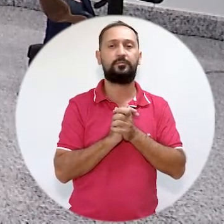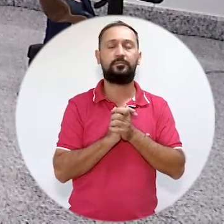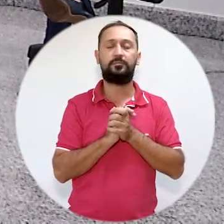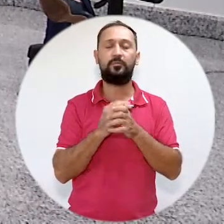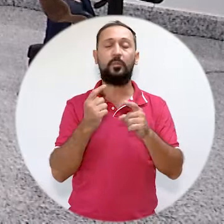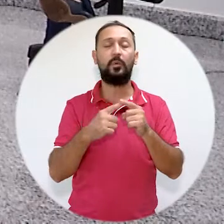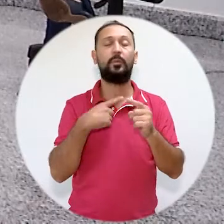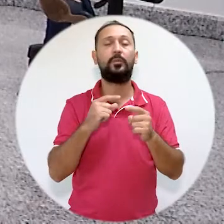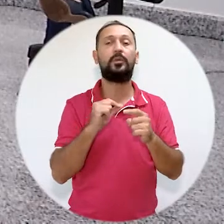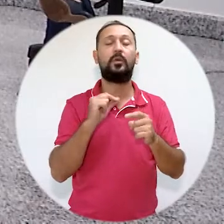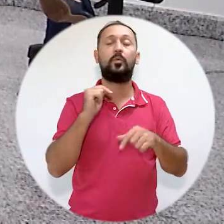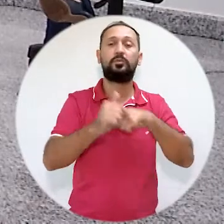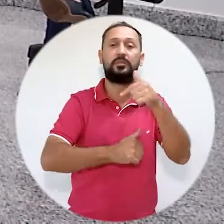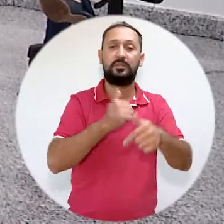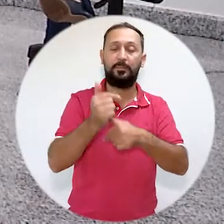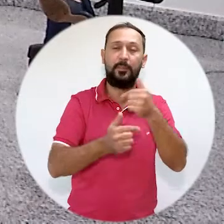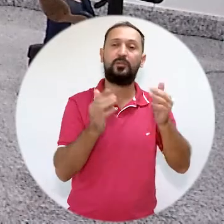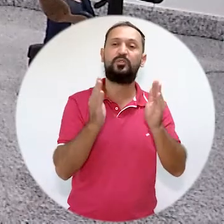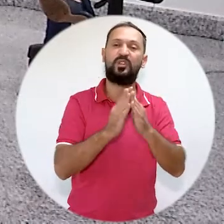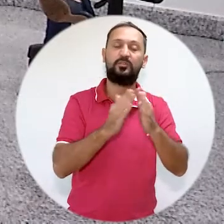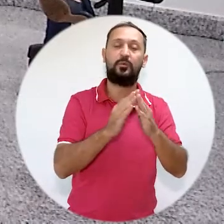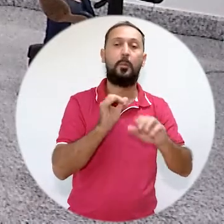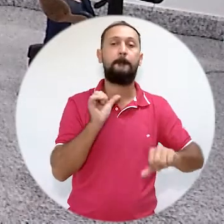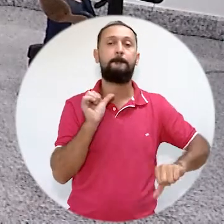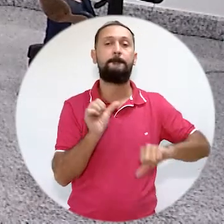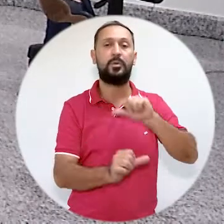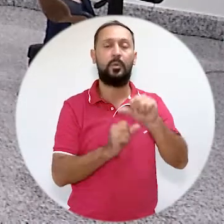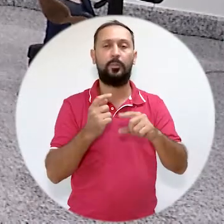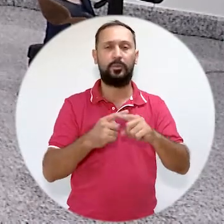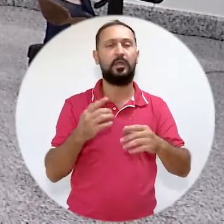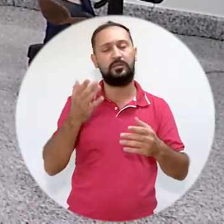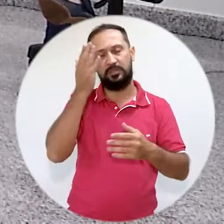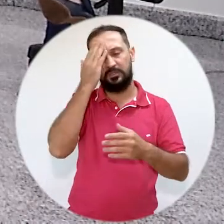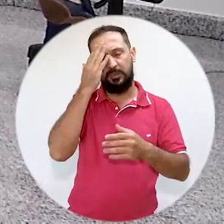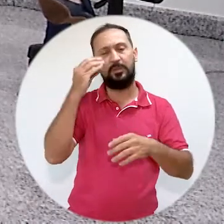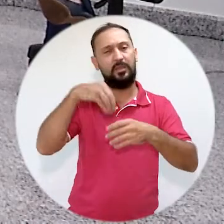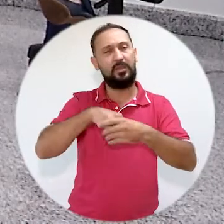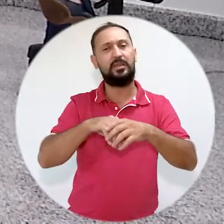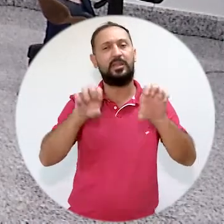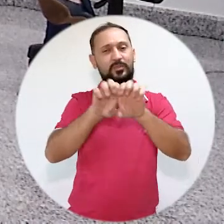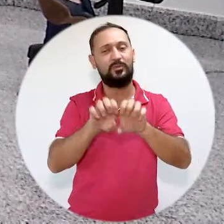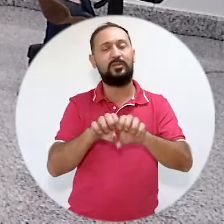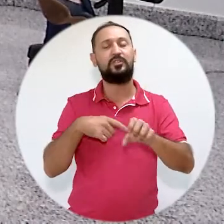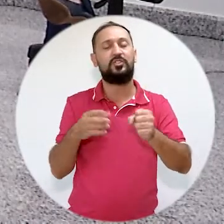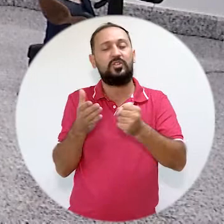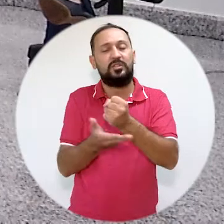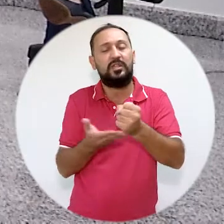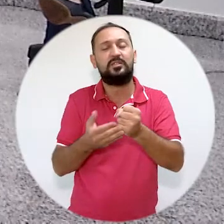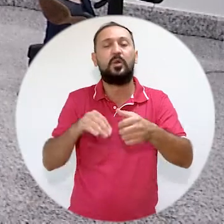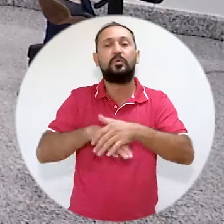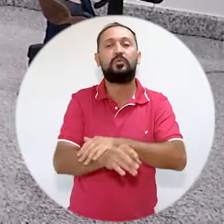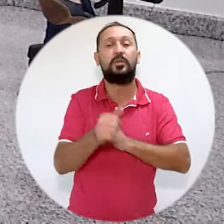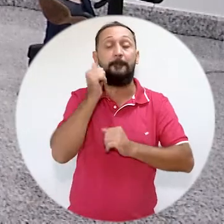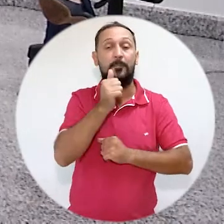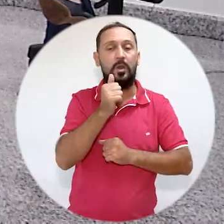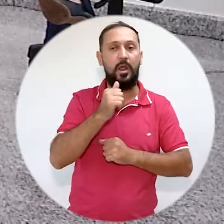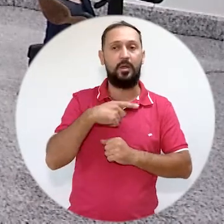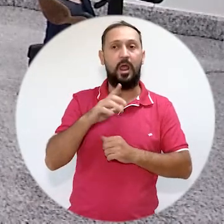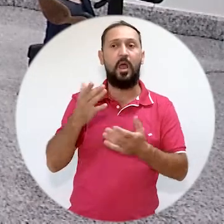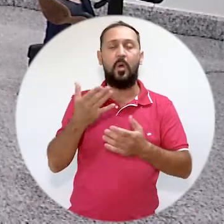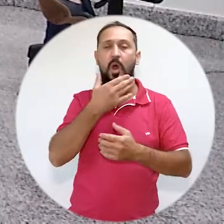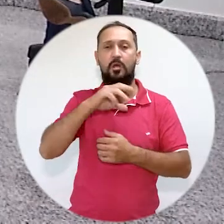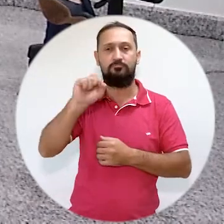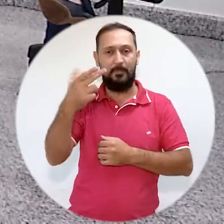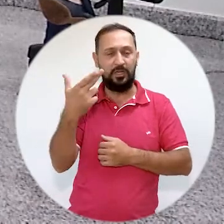em redefinir as tarefas domésticas, que no nosso machismo estrutural está muito associada à questão da mulher. Como é que foi